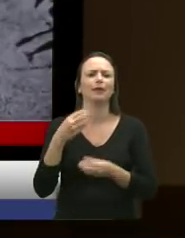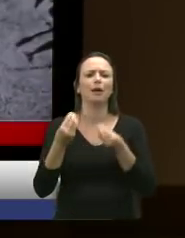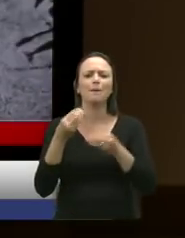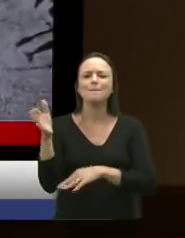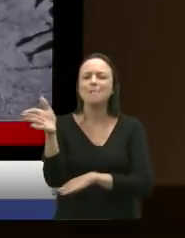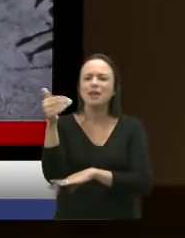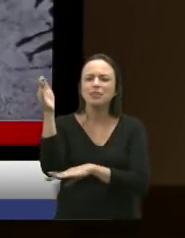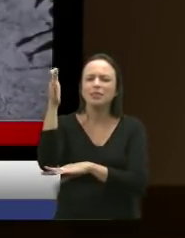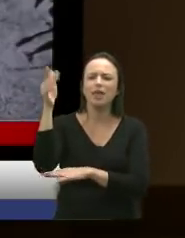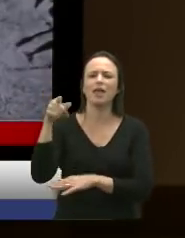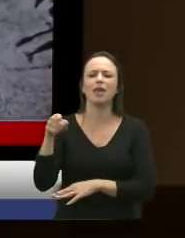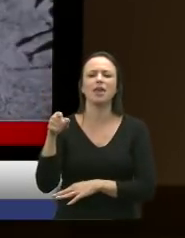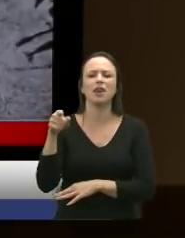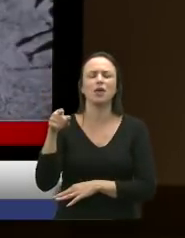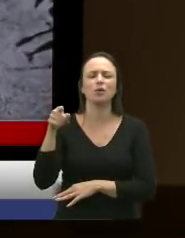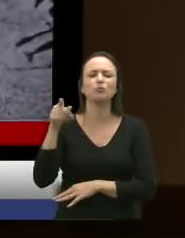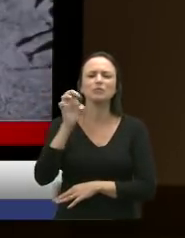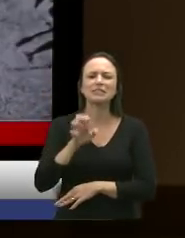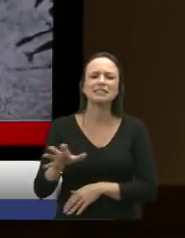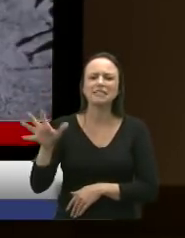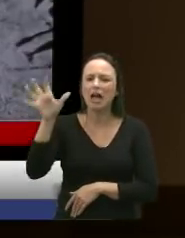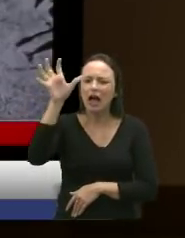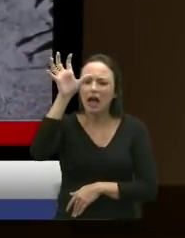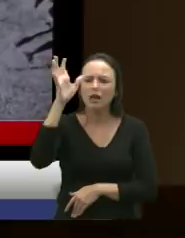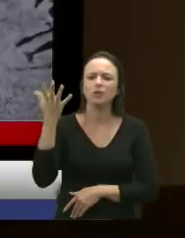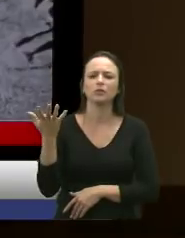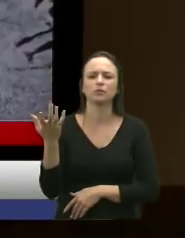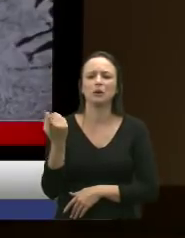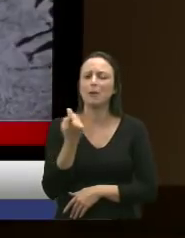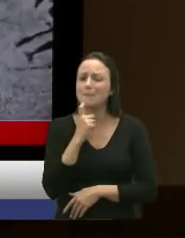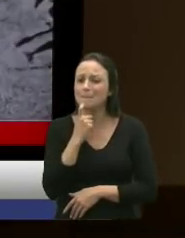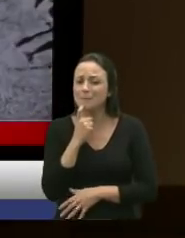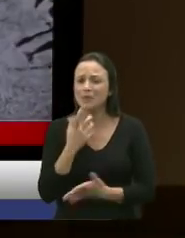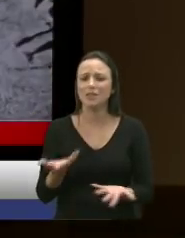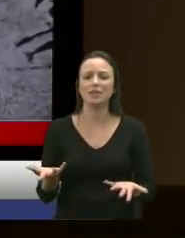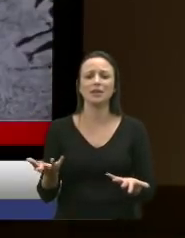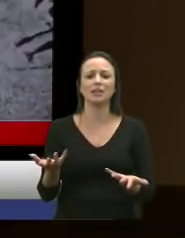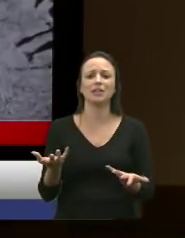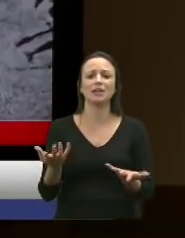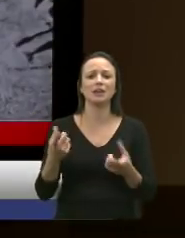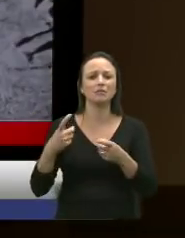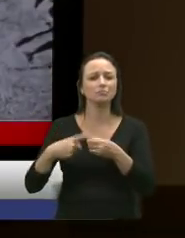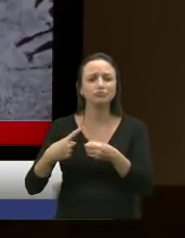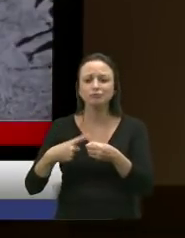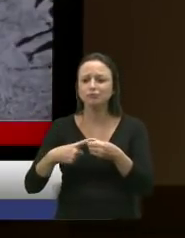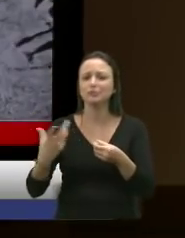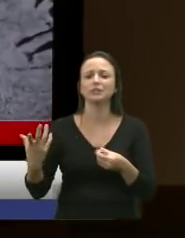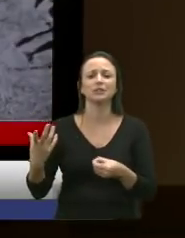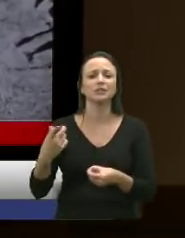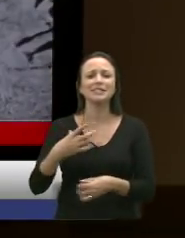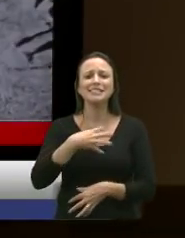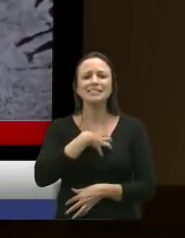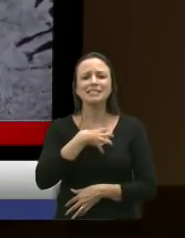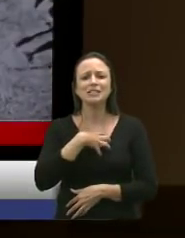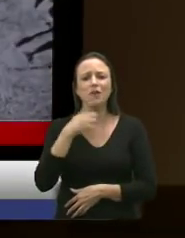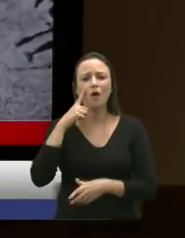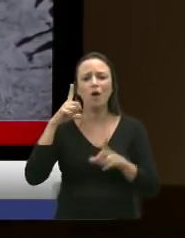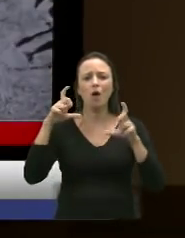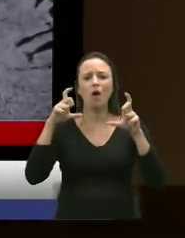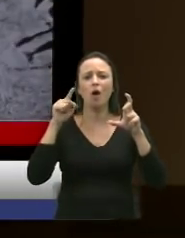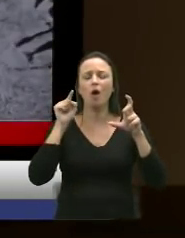revolucionária, como bandeira do Estado. Campinas, mais do que as linhas de frente, Campinas sentiu o que essa foto